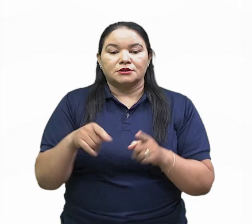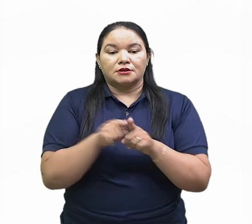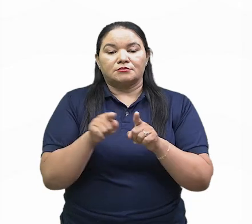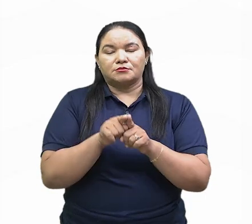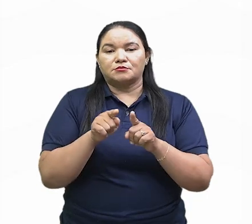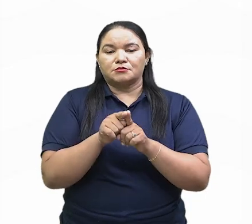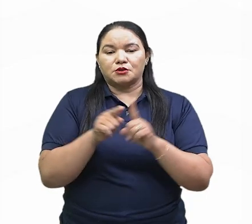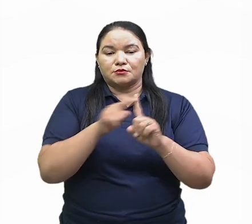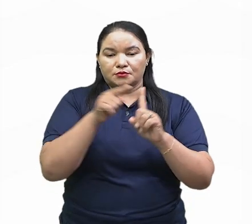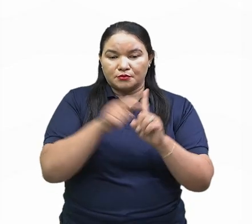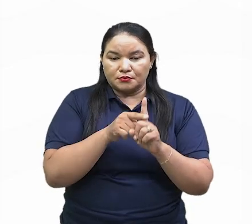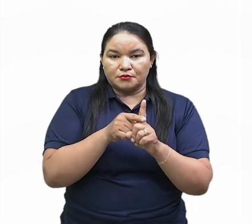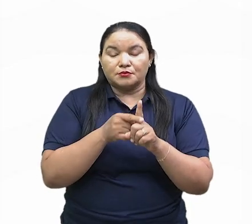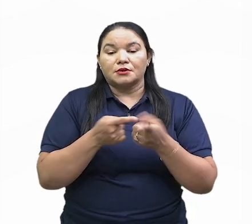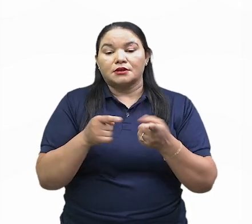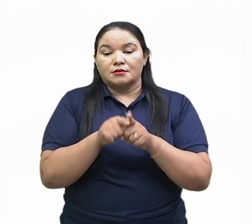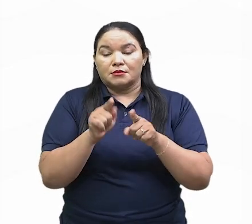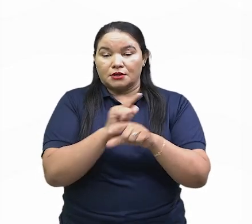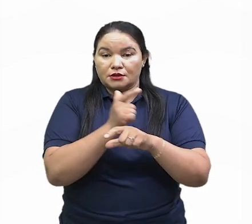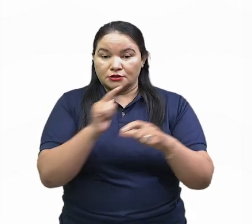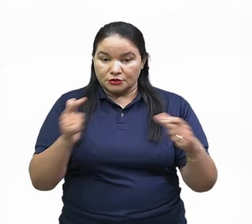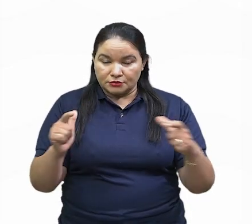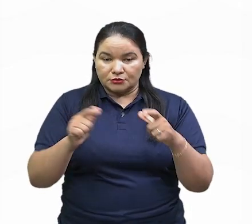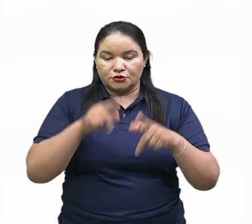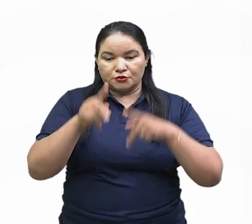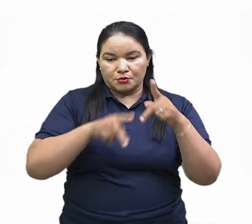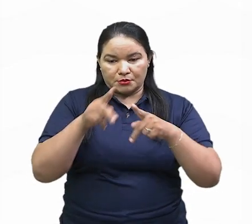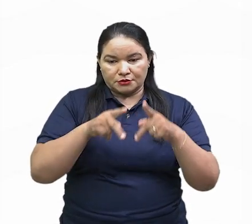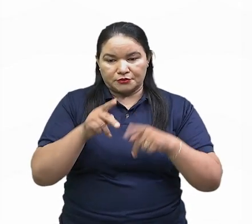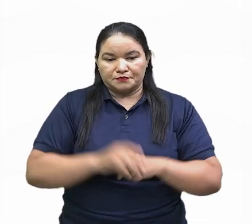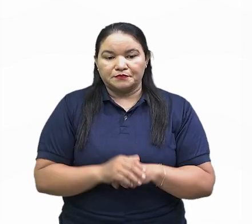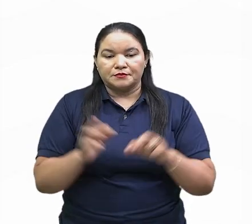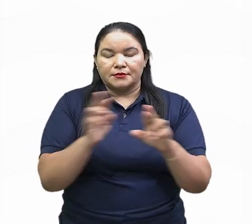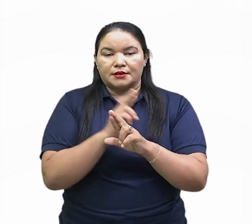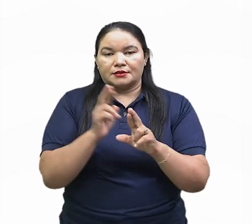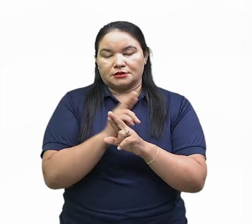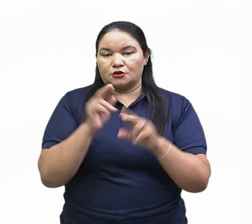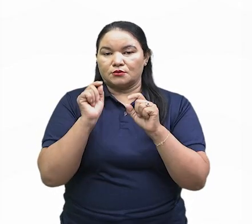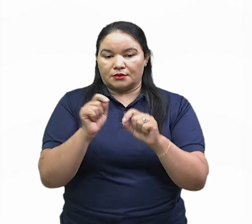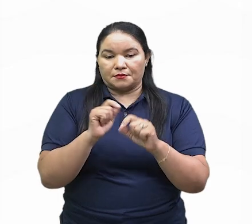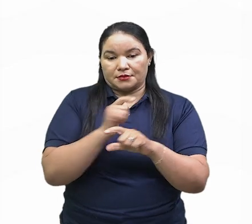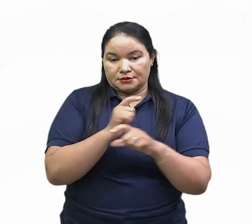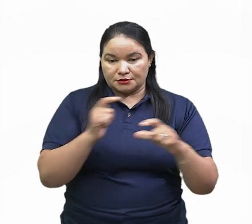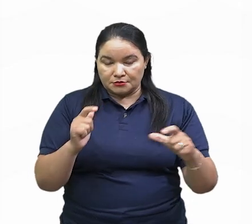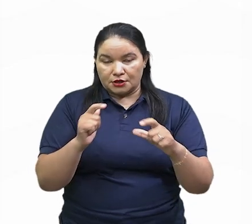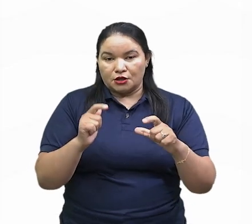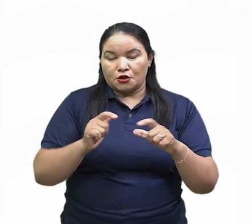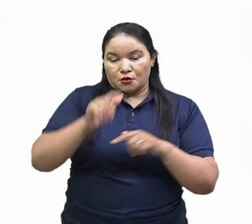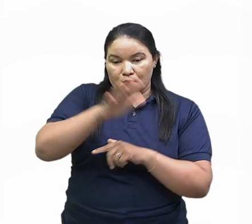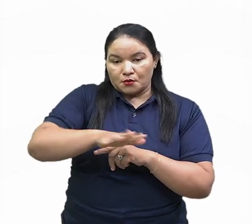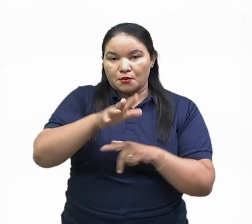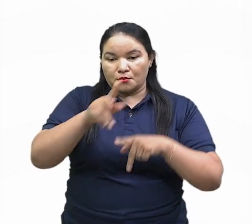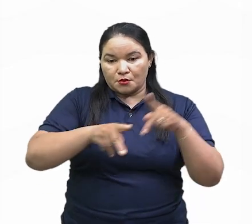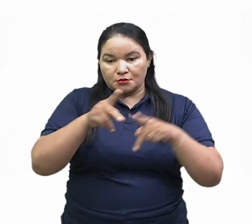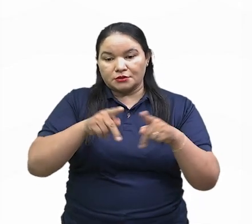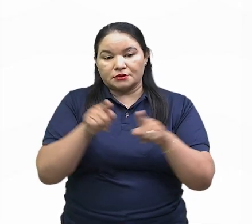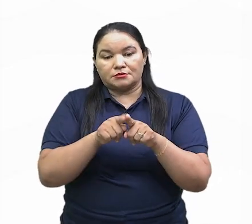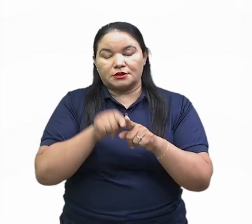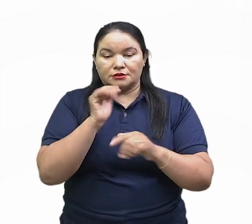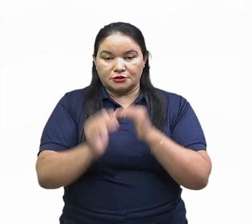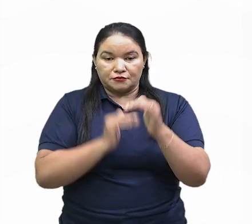mortalidade, fecundidade e crescimento demográfico. Relação entre crescimento demográfico